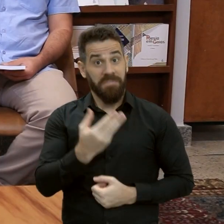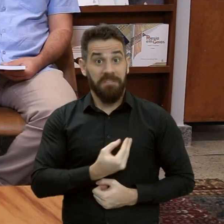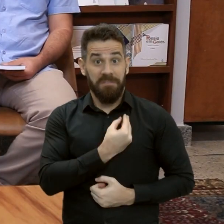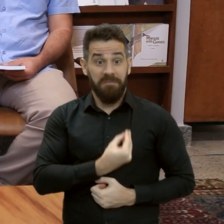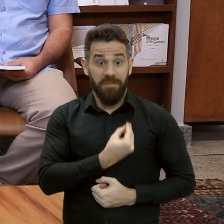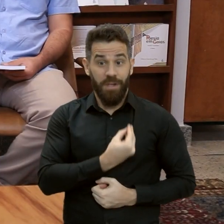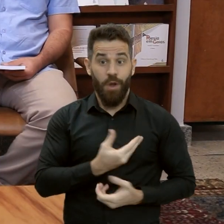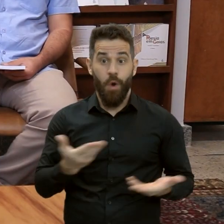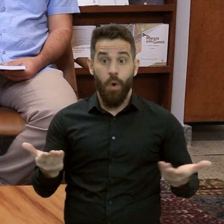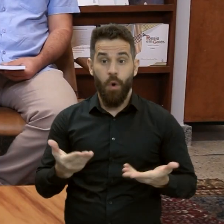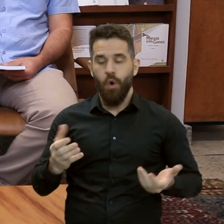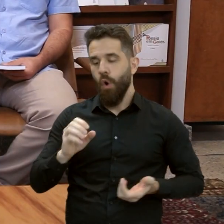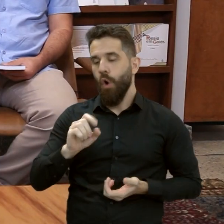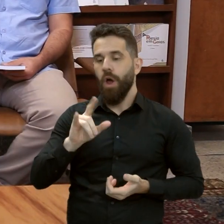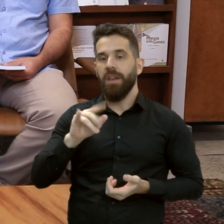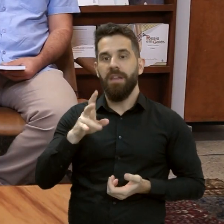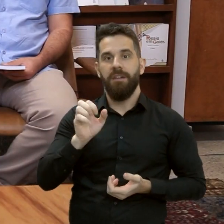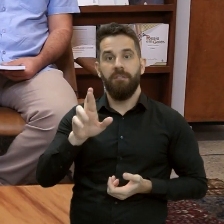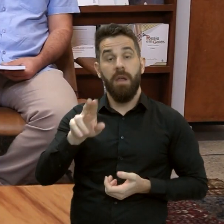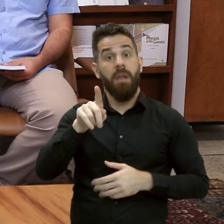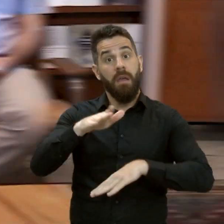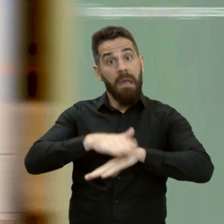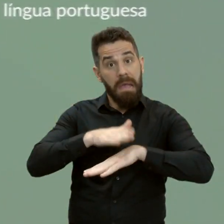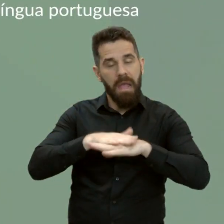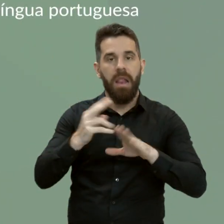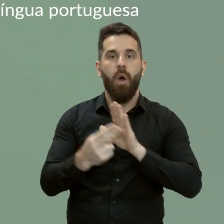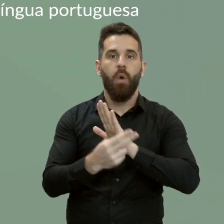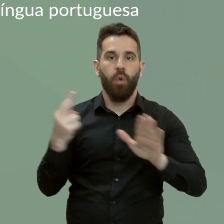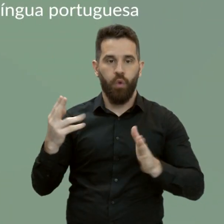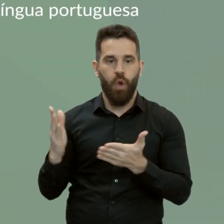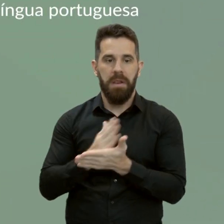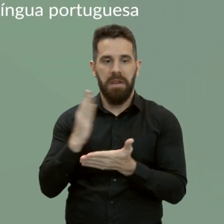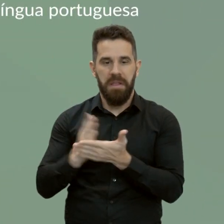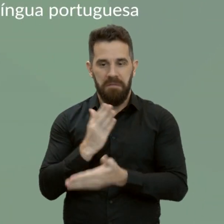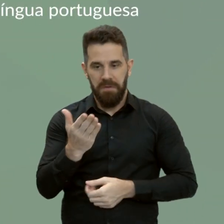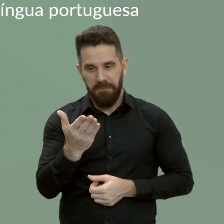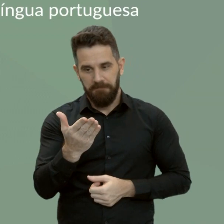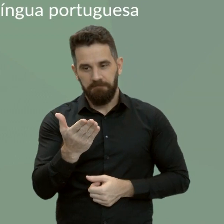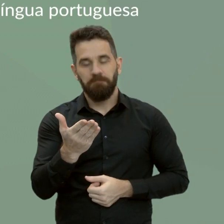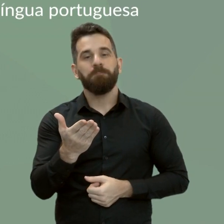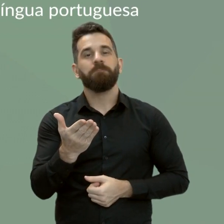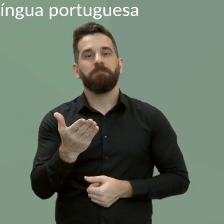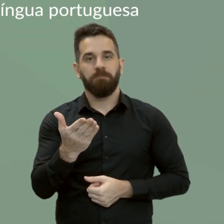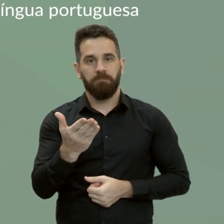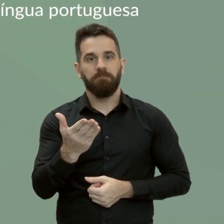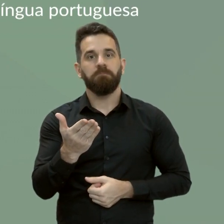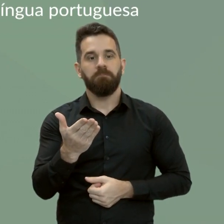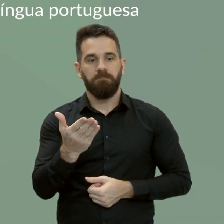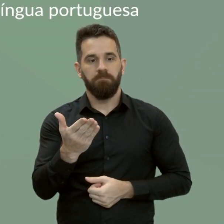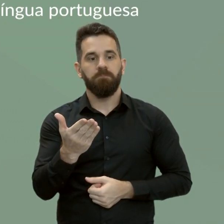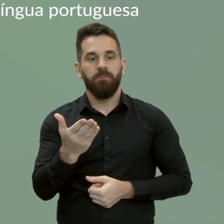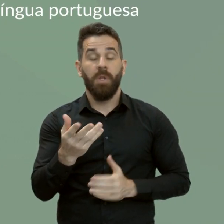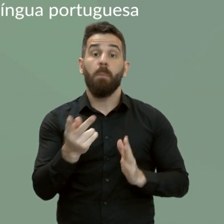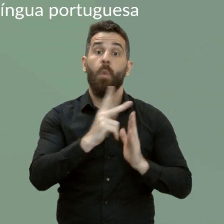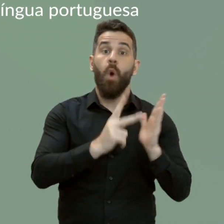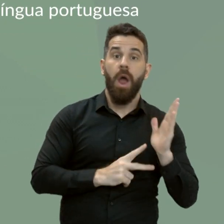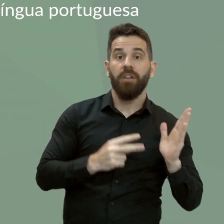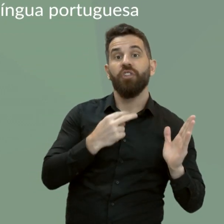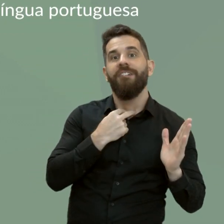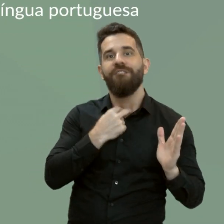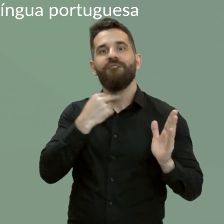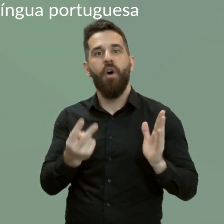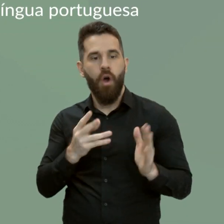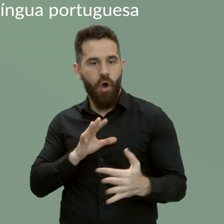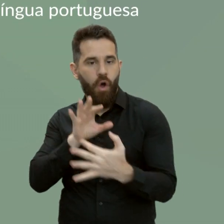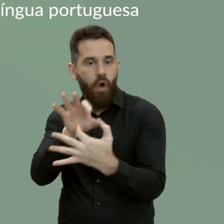hoje o Oliver Mariano, que é autor do livro Poética da Voz, Performance da Lírica Contemporânea